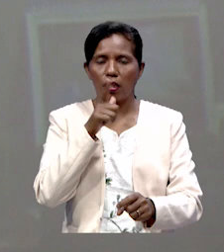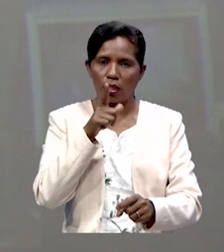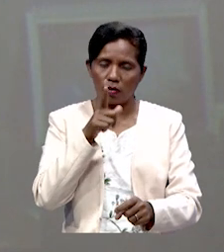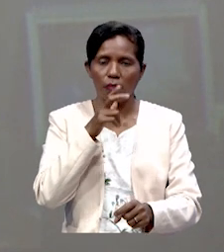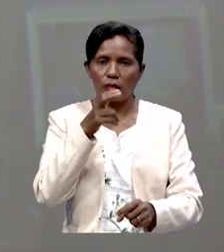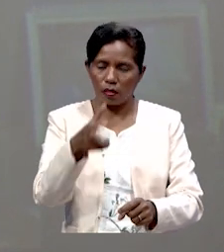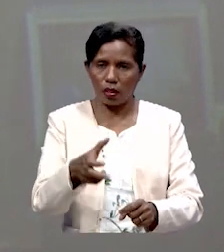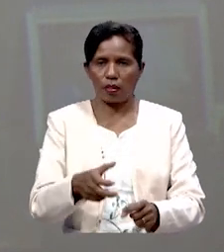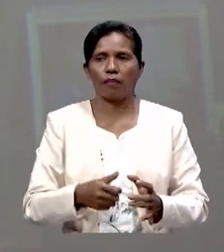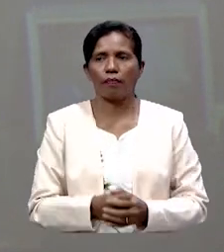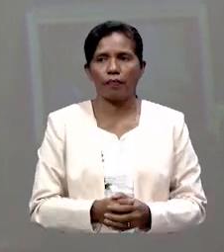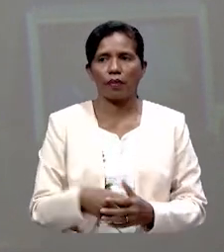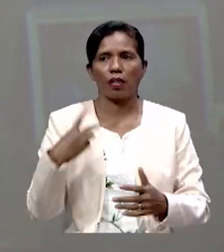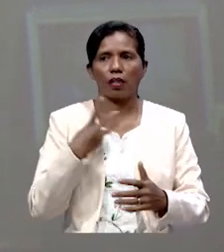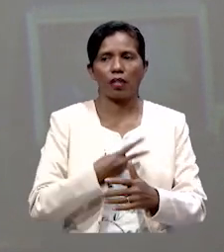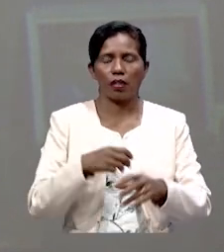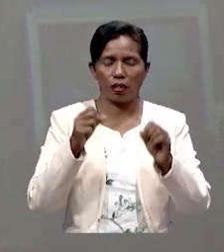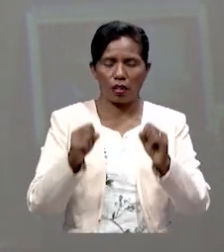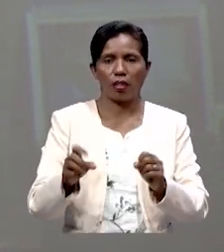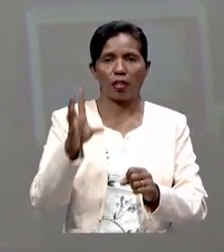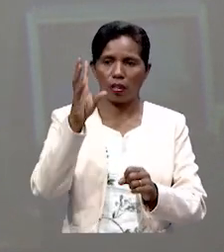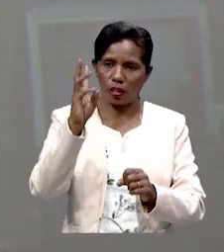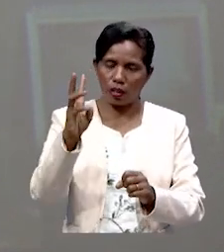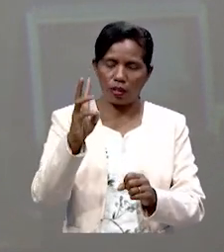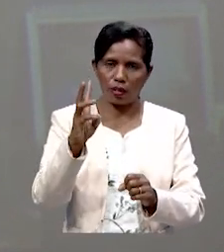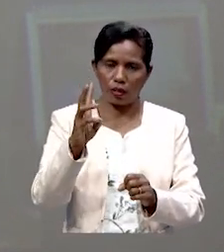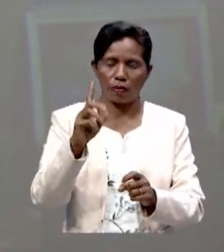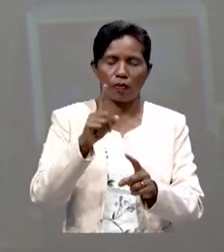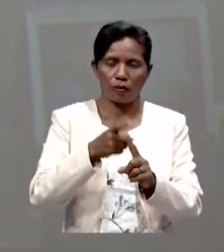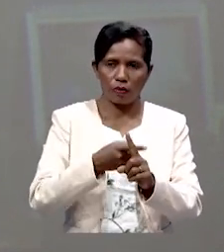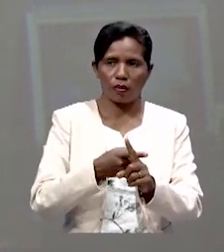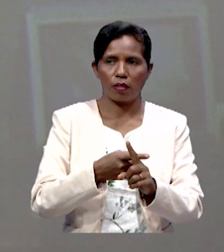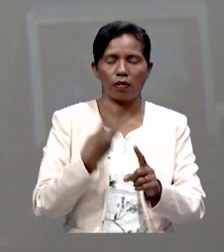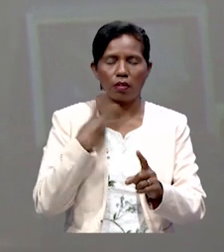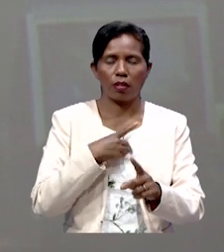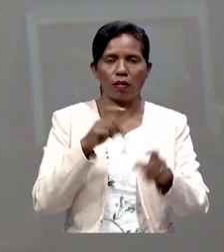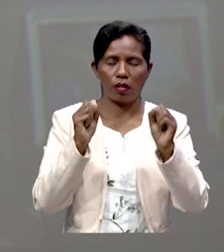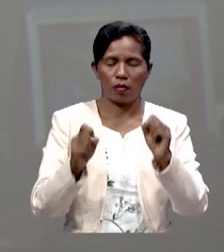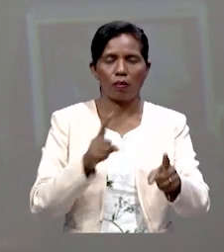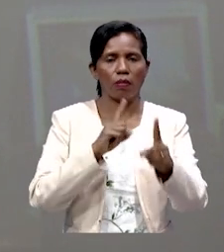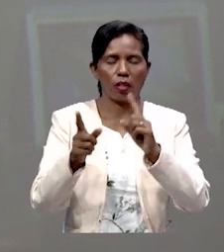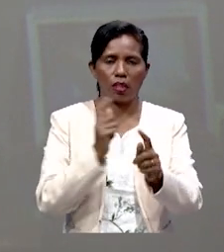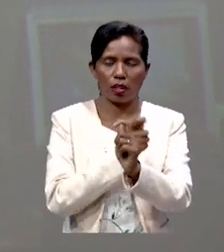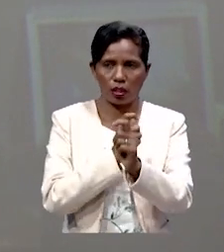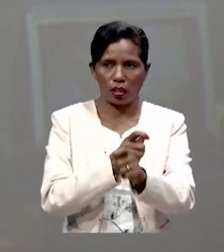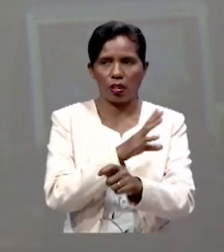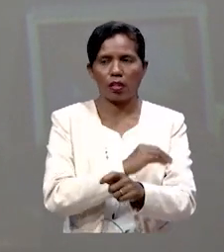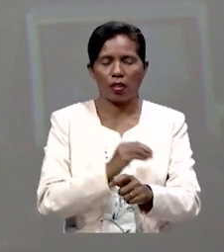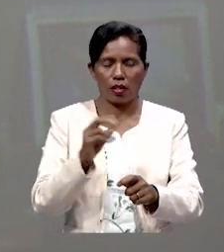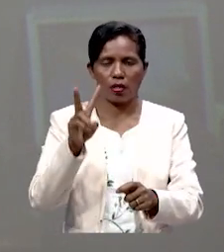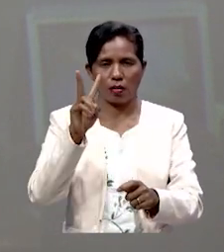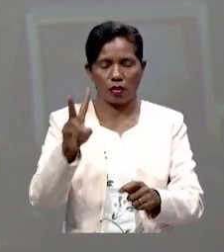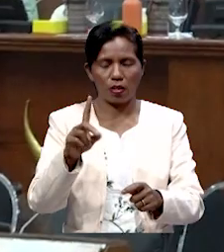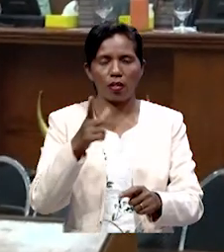mês e temos seis vezes no pronunciamento de intervenção em língua teton e duas vezes em